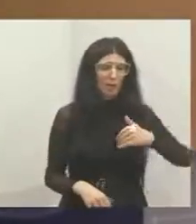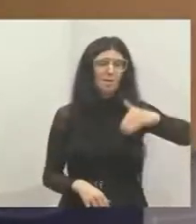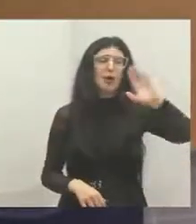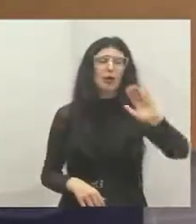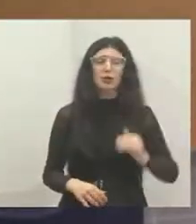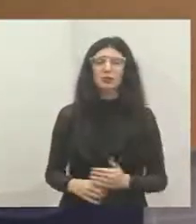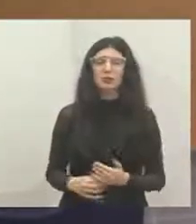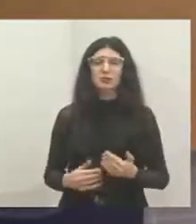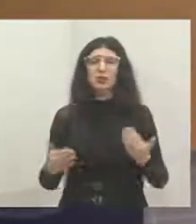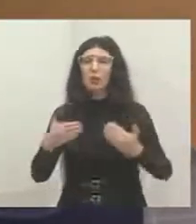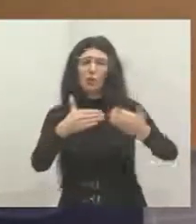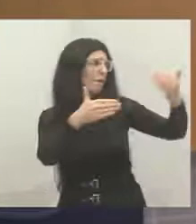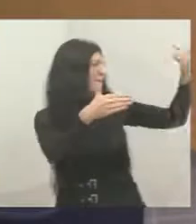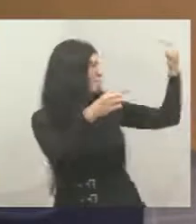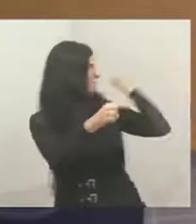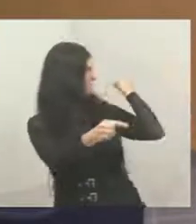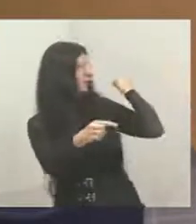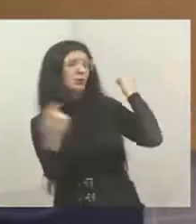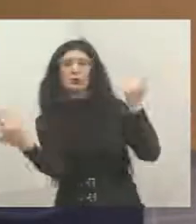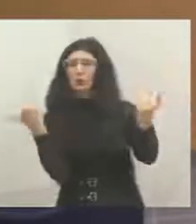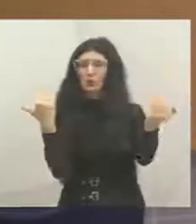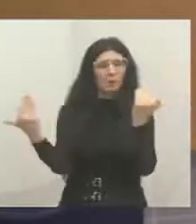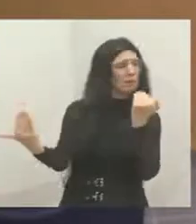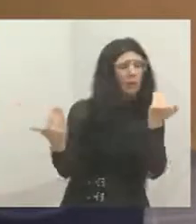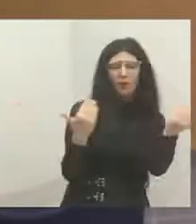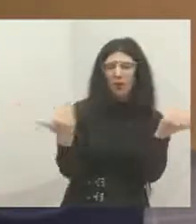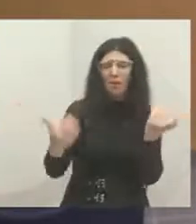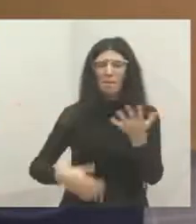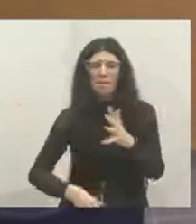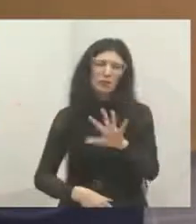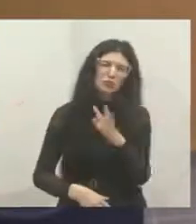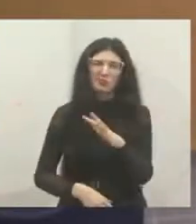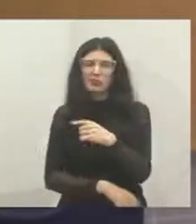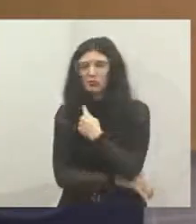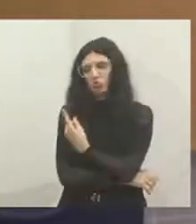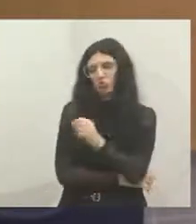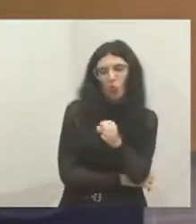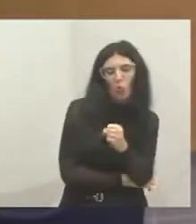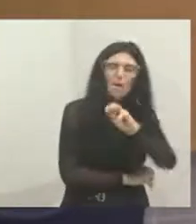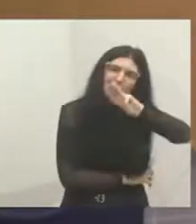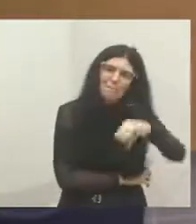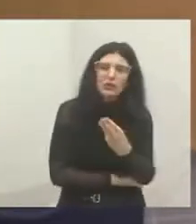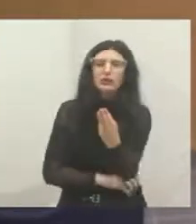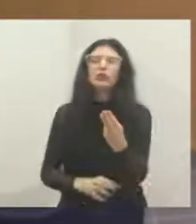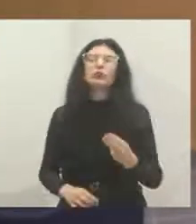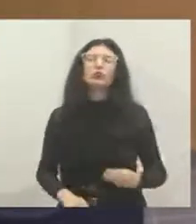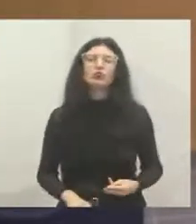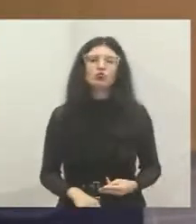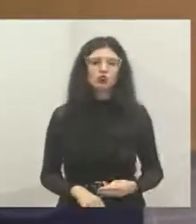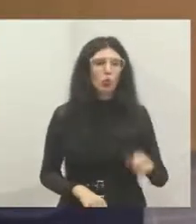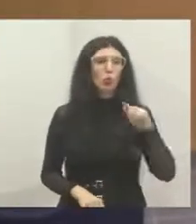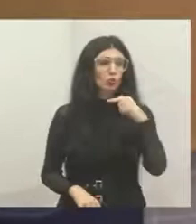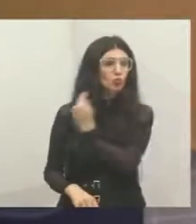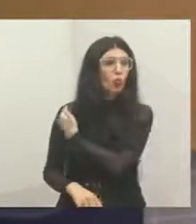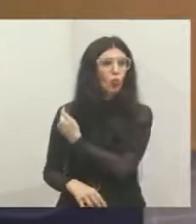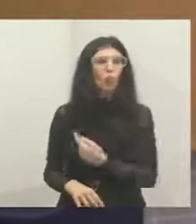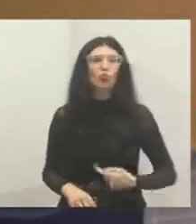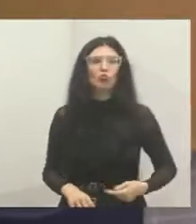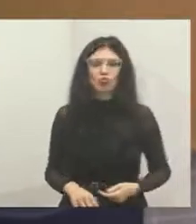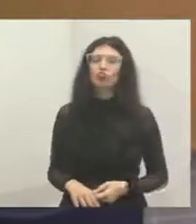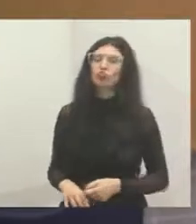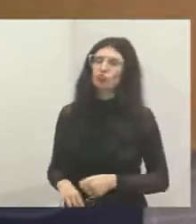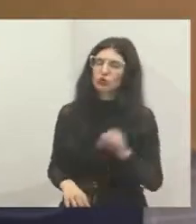dá um montante aproximadamente em reais de 18 milhões que nós estamos aplicando